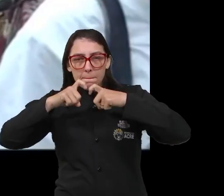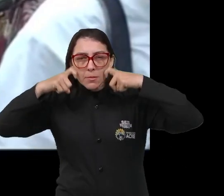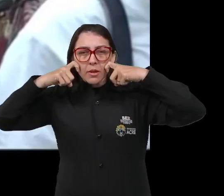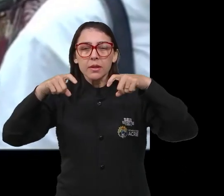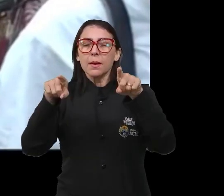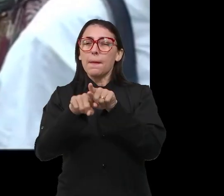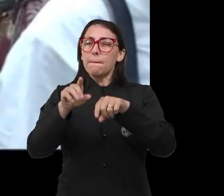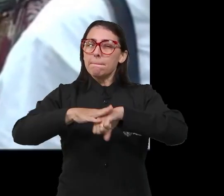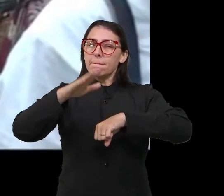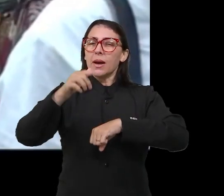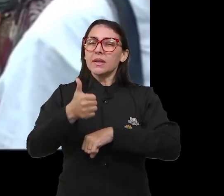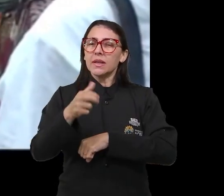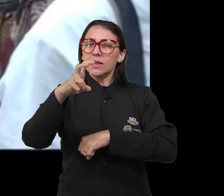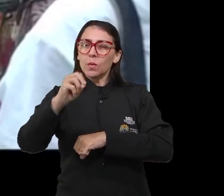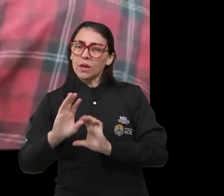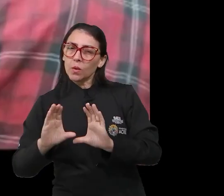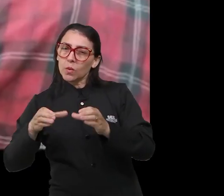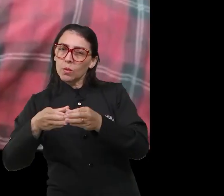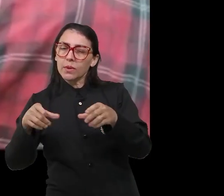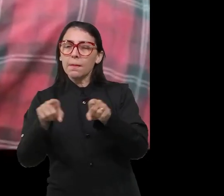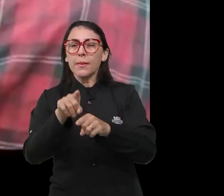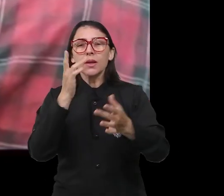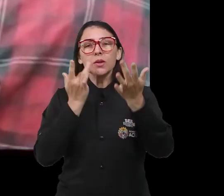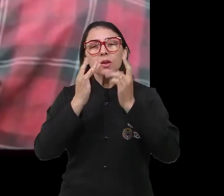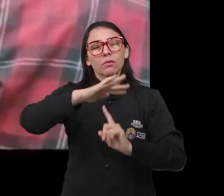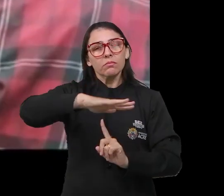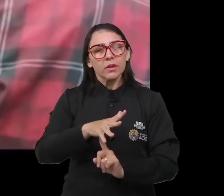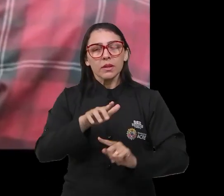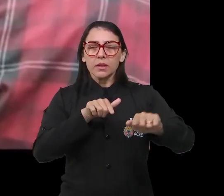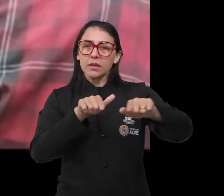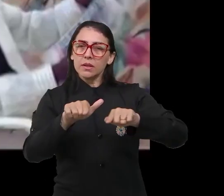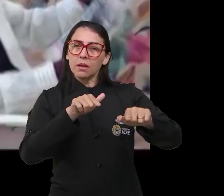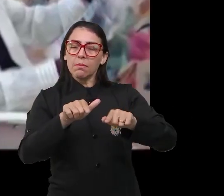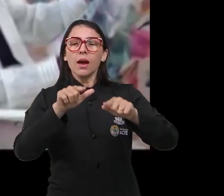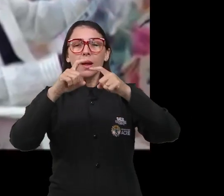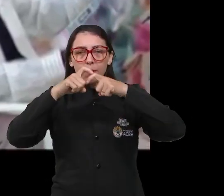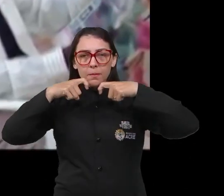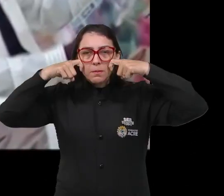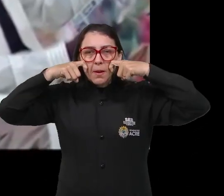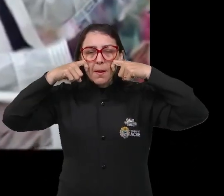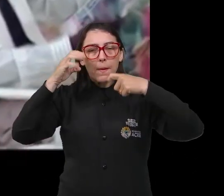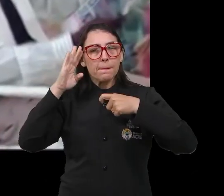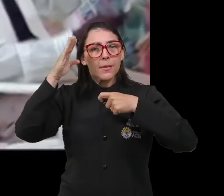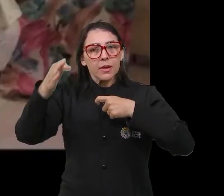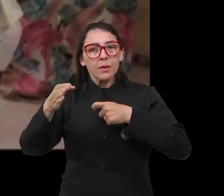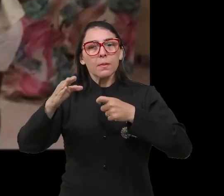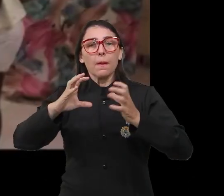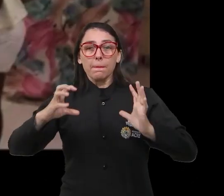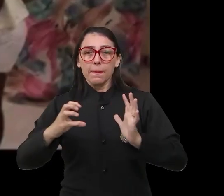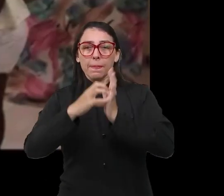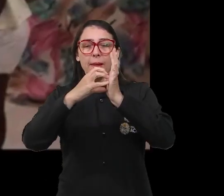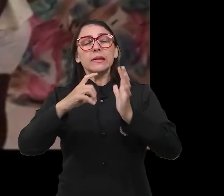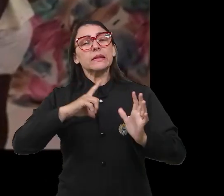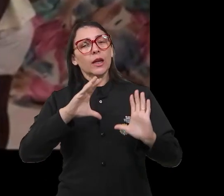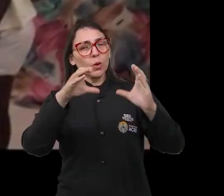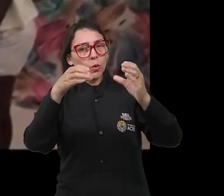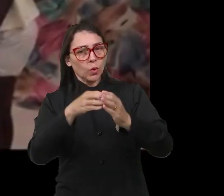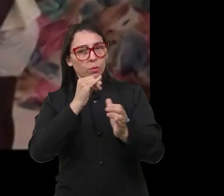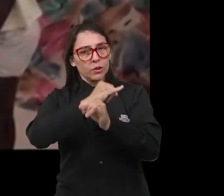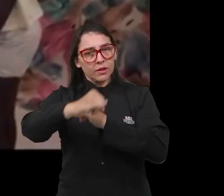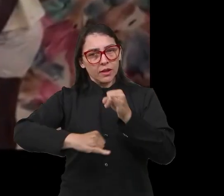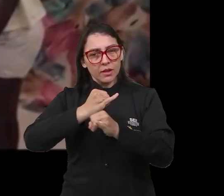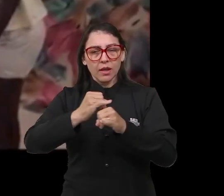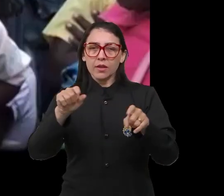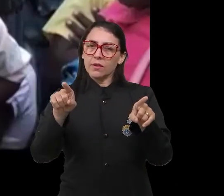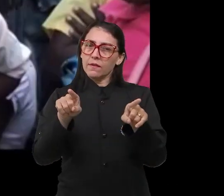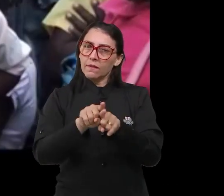hoje são mais de 150 grupos de teatro oprimido que trabalham em Moçambique, principalmente com a questão da AIDS. A gente tem grupos de internet que a gente faz,